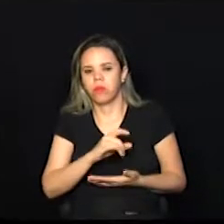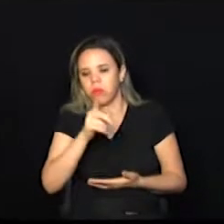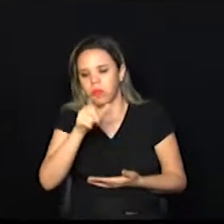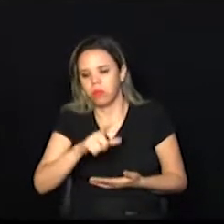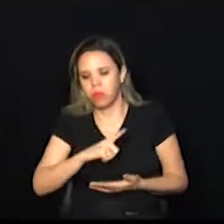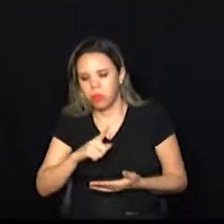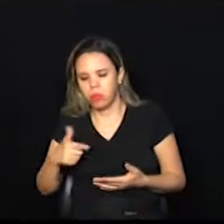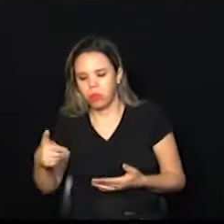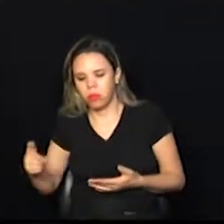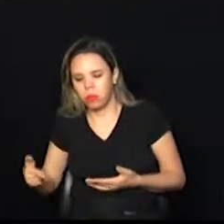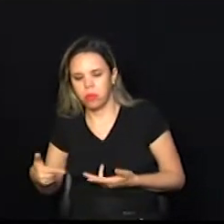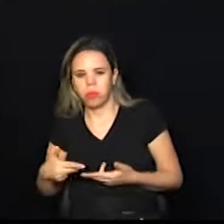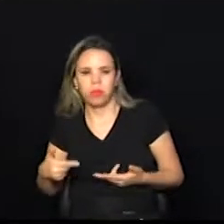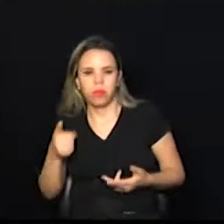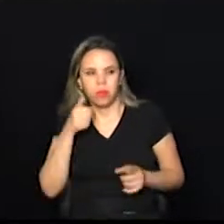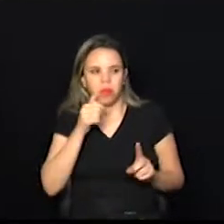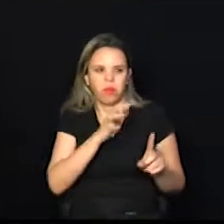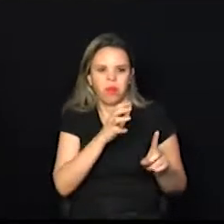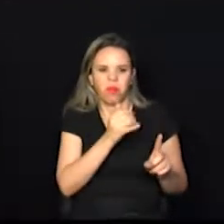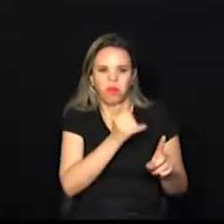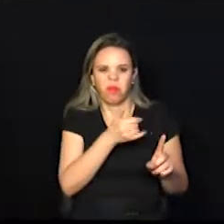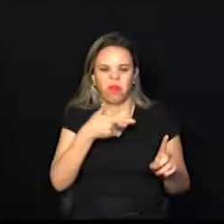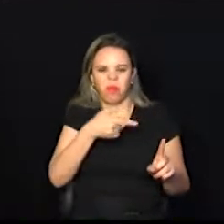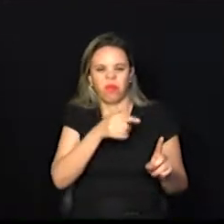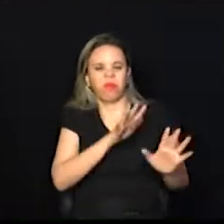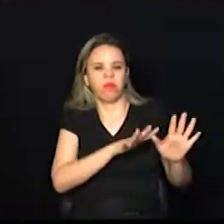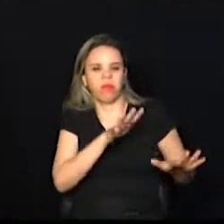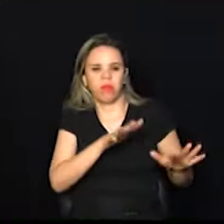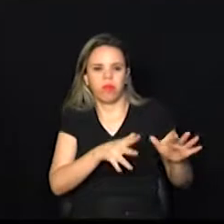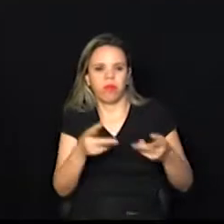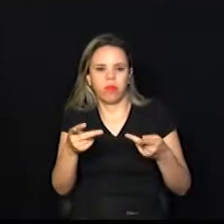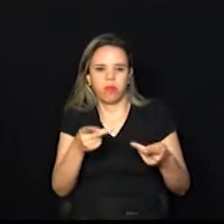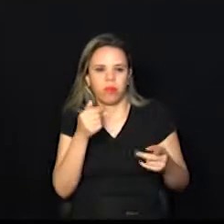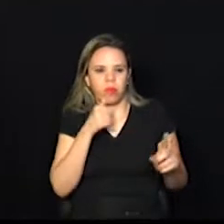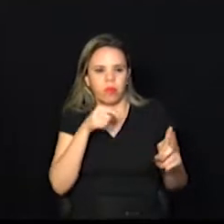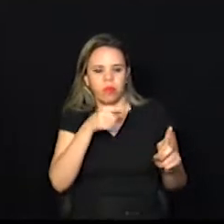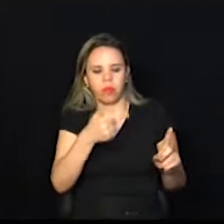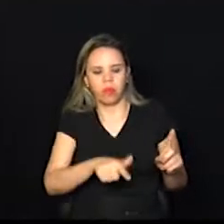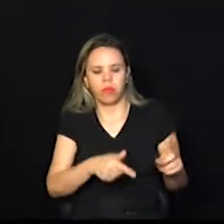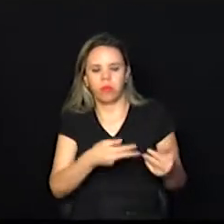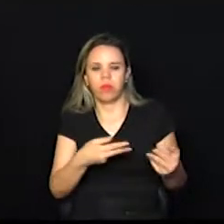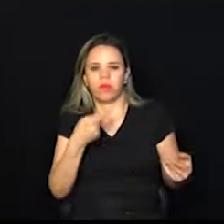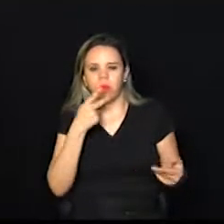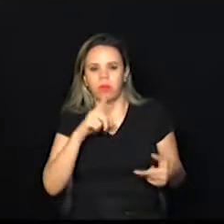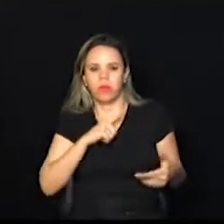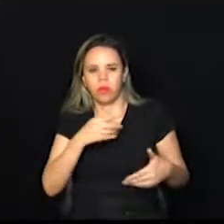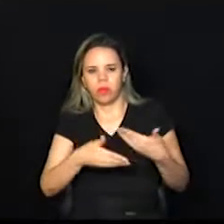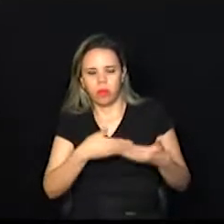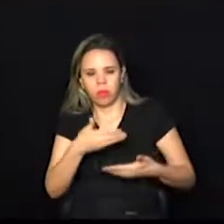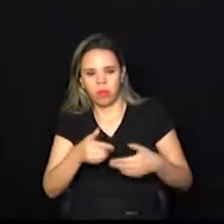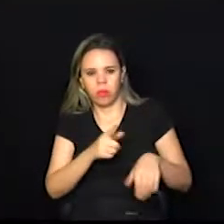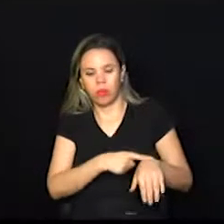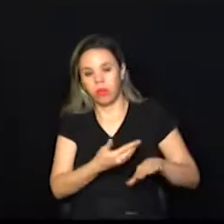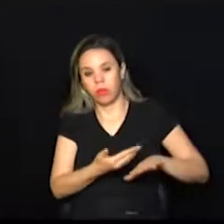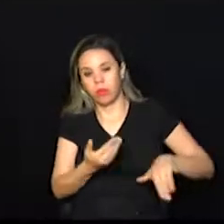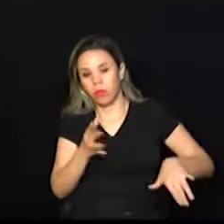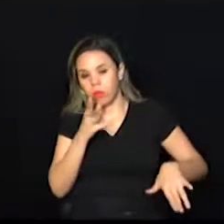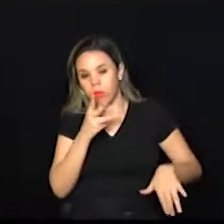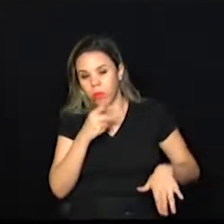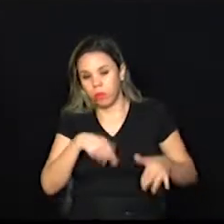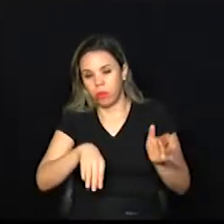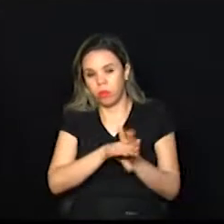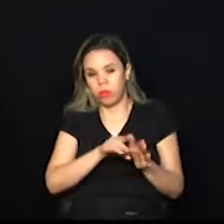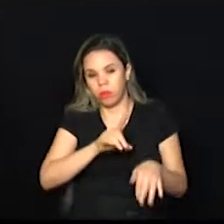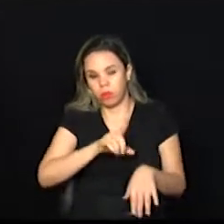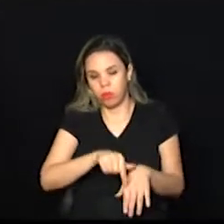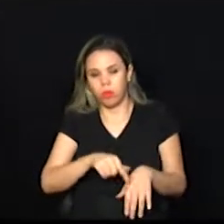arma branca, ou se ela foi ameaçada com arma de fogo, tem que chamar essa mulher novamente, então vai tendo lapsos de tempo. E chegava atrasado. Então,